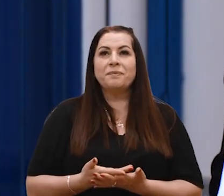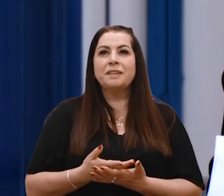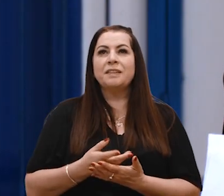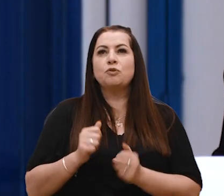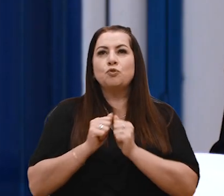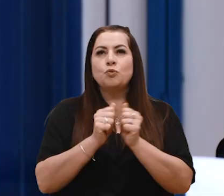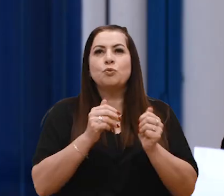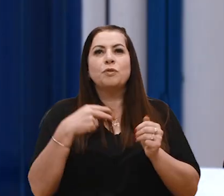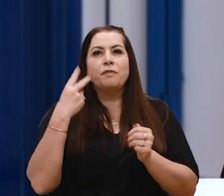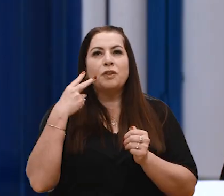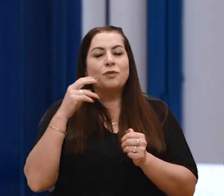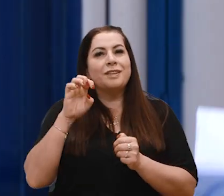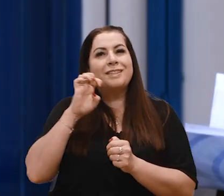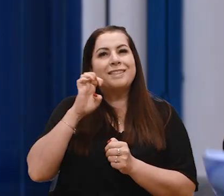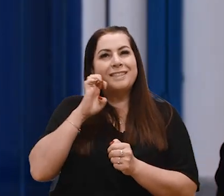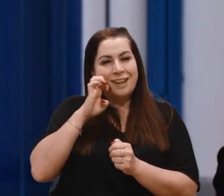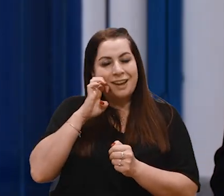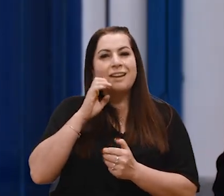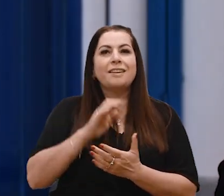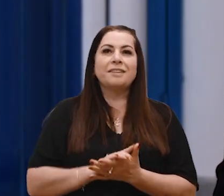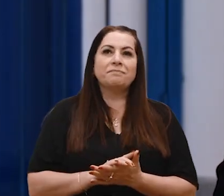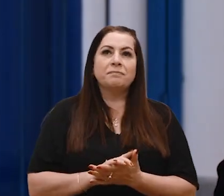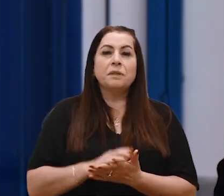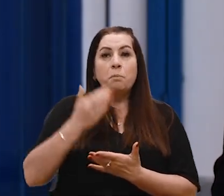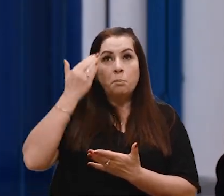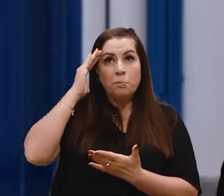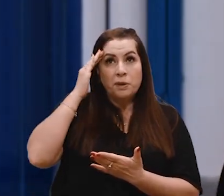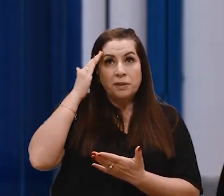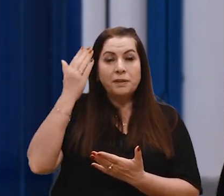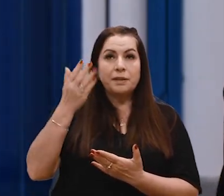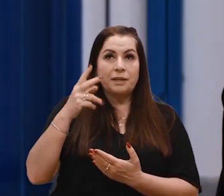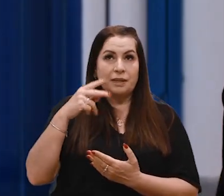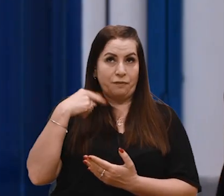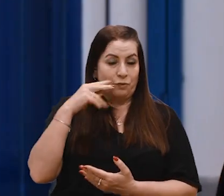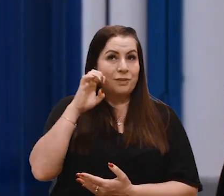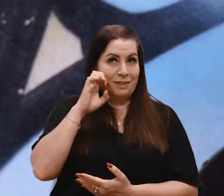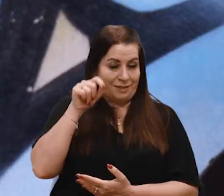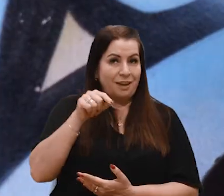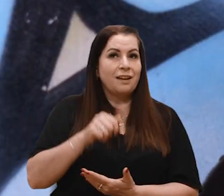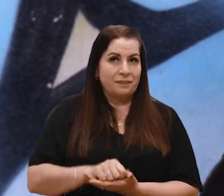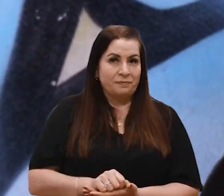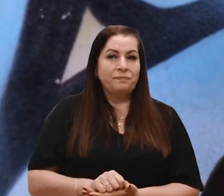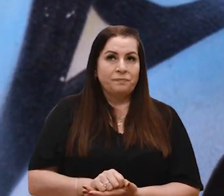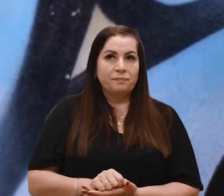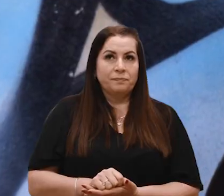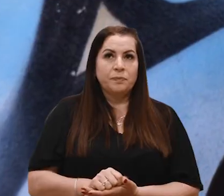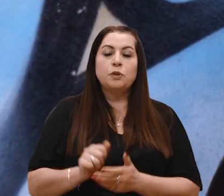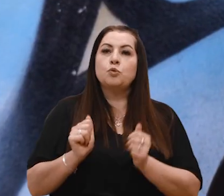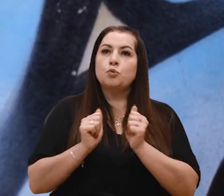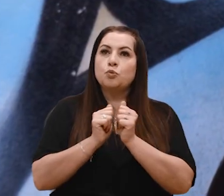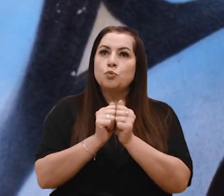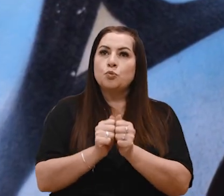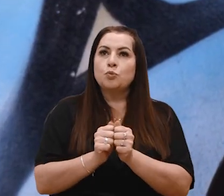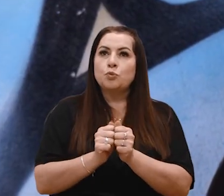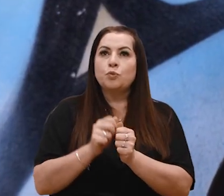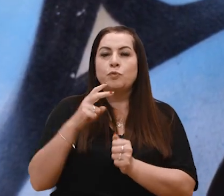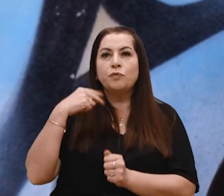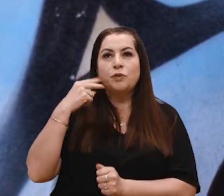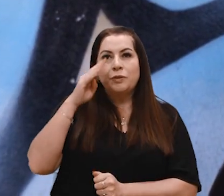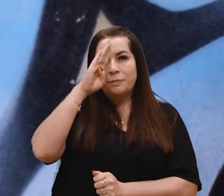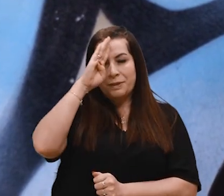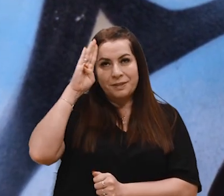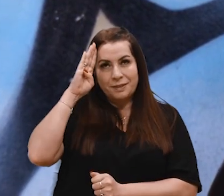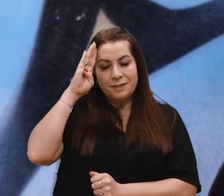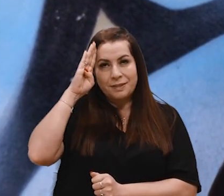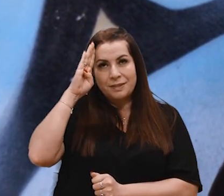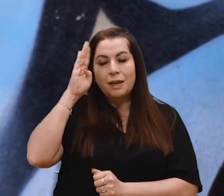de quem? Da vereadora Estela Balardim. Para entender, gente, a vereadora Estela Balardim e, juntamente